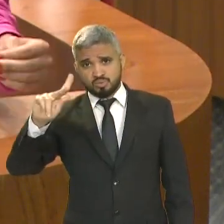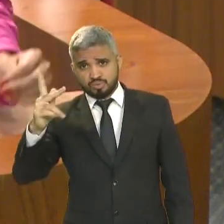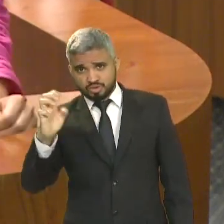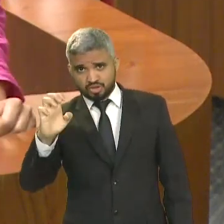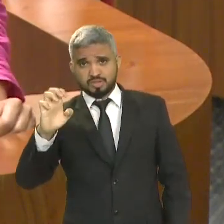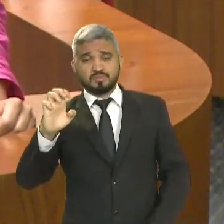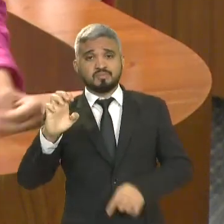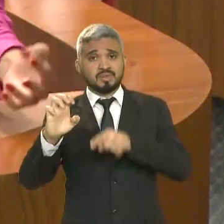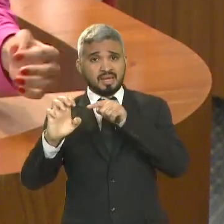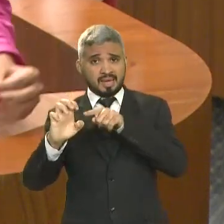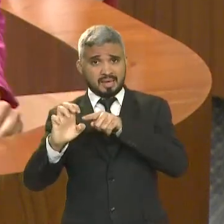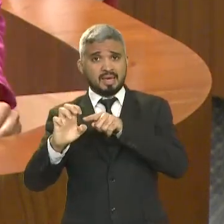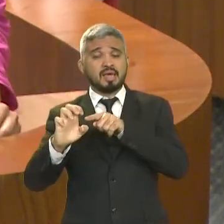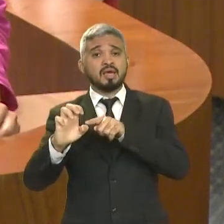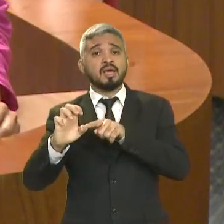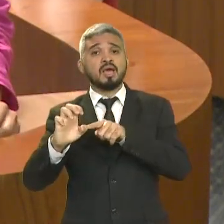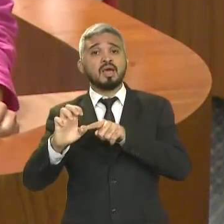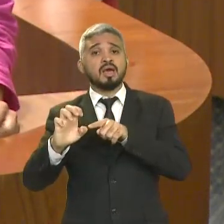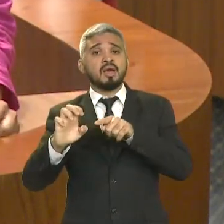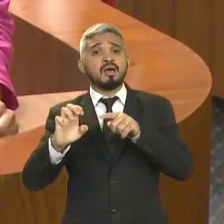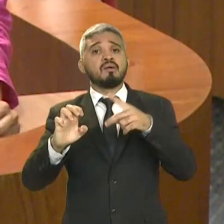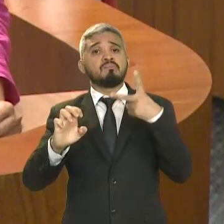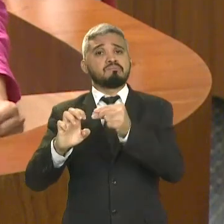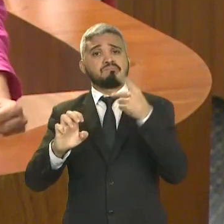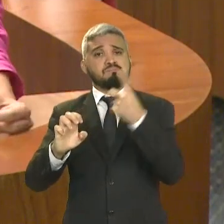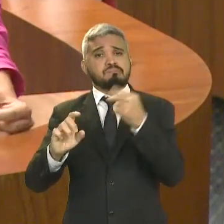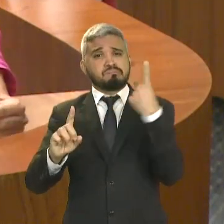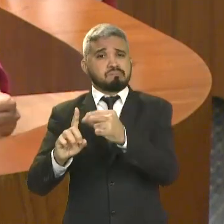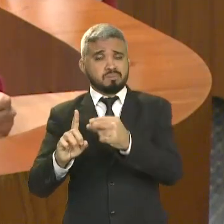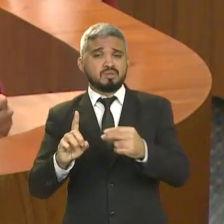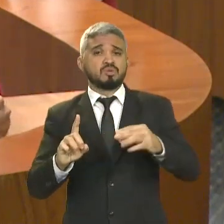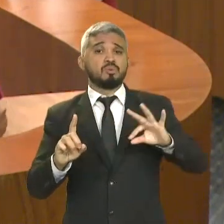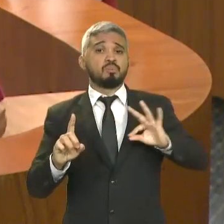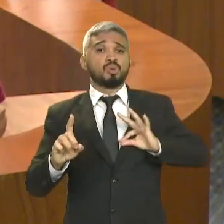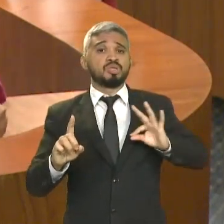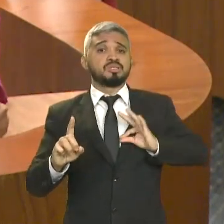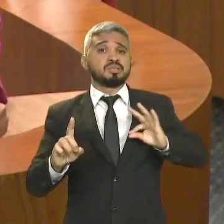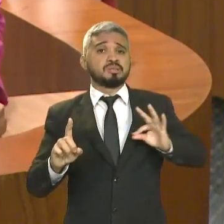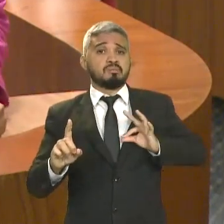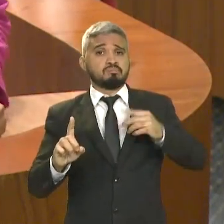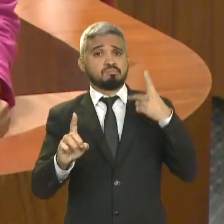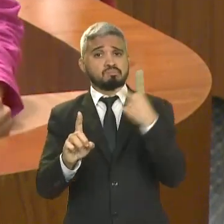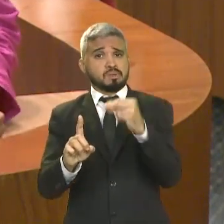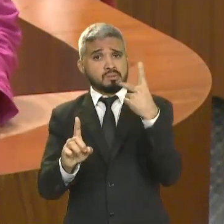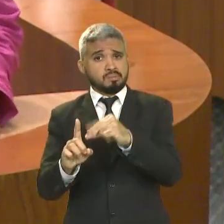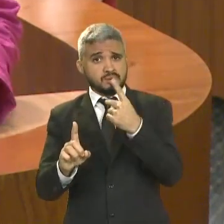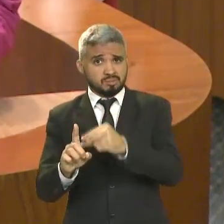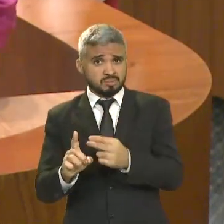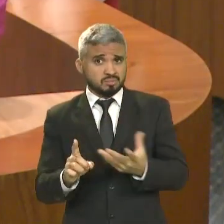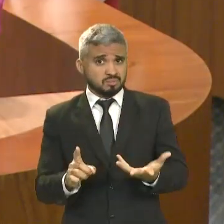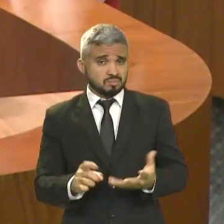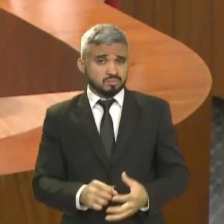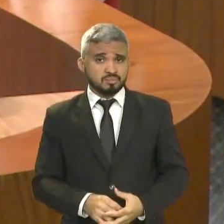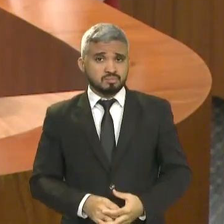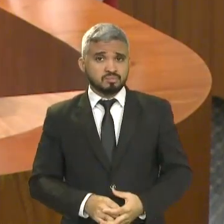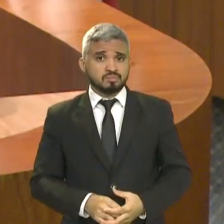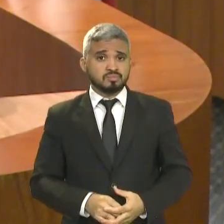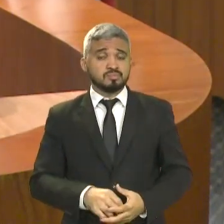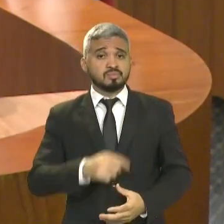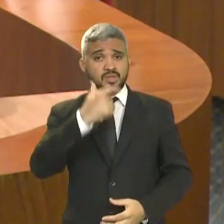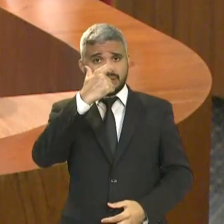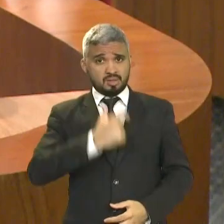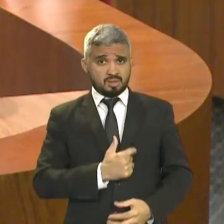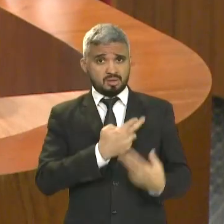de folga nesse dia, no momento. E a gente chama tanta atenção para o cuidado com a mulher. Eu aqui, como procuradora,